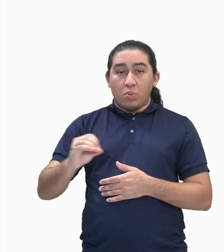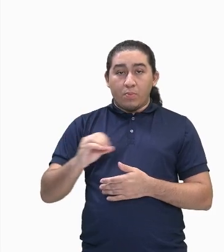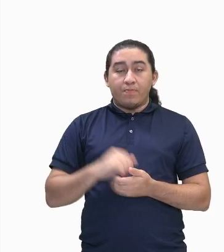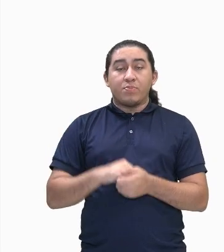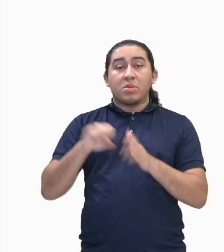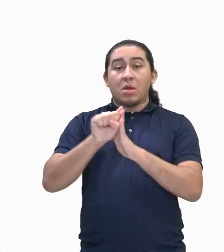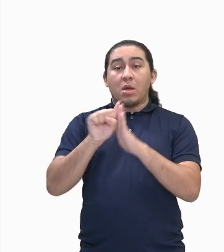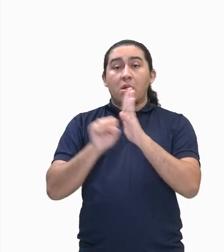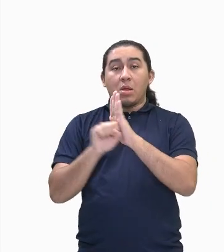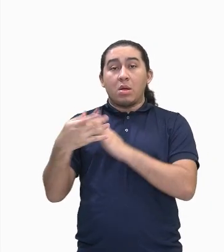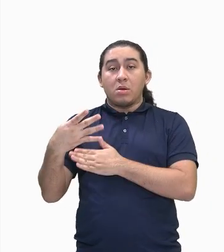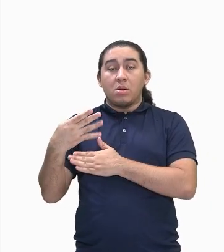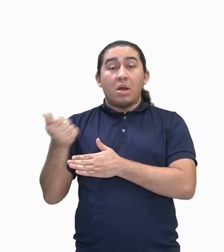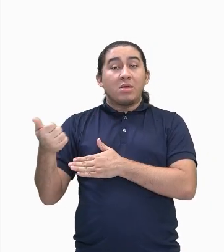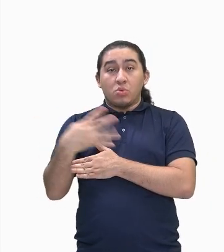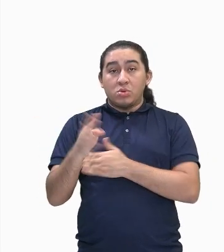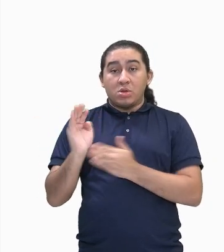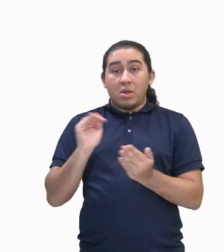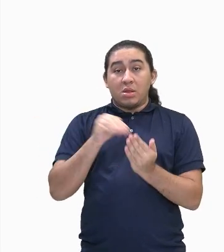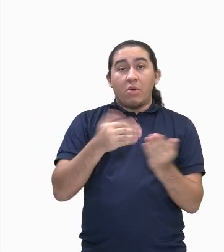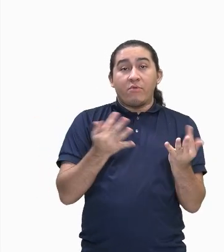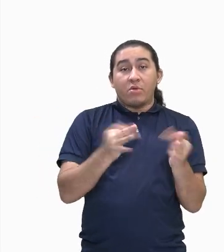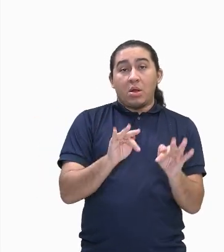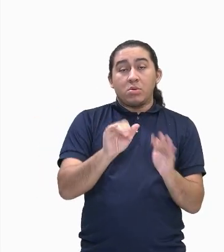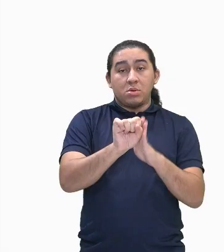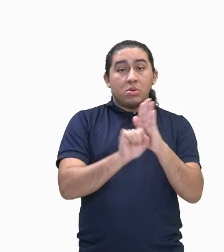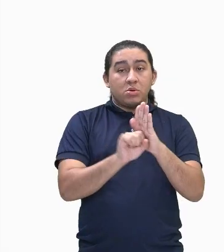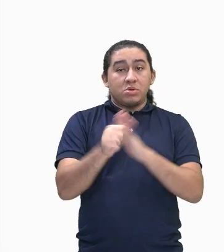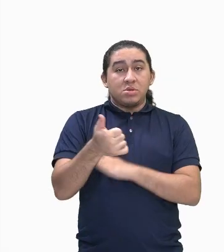século XVI. Ao final